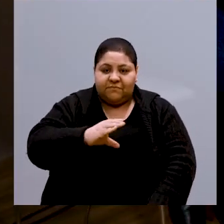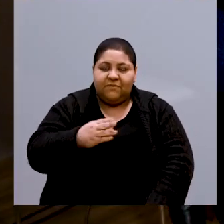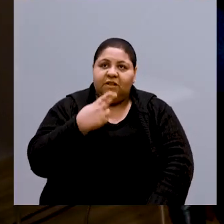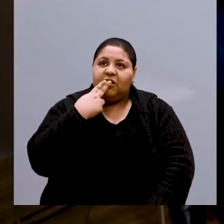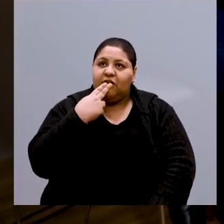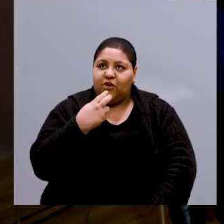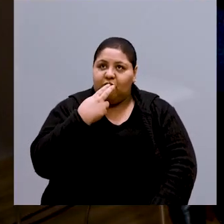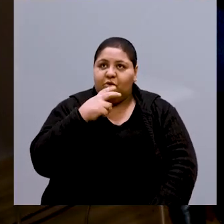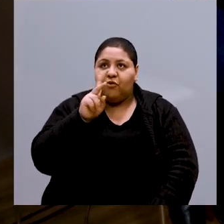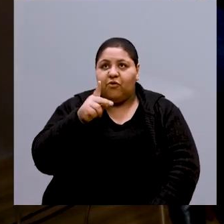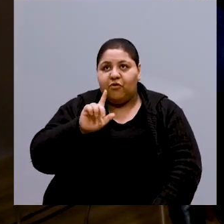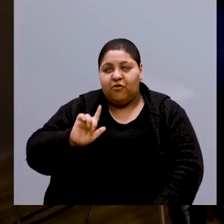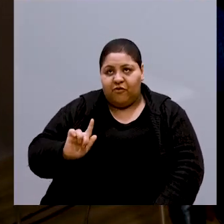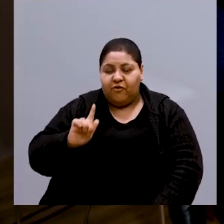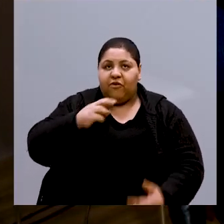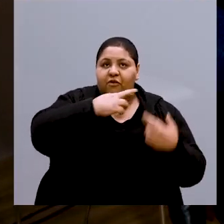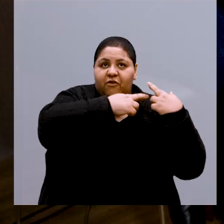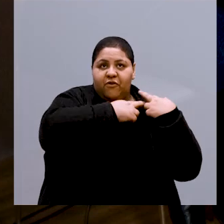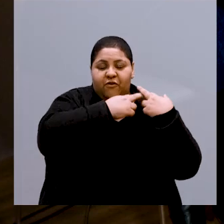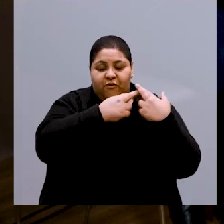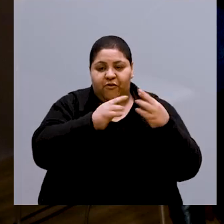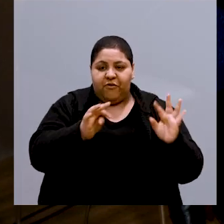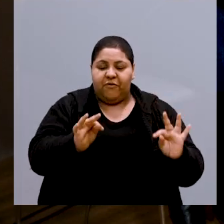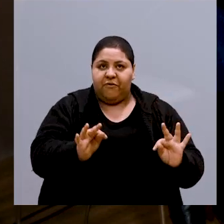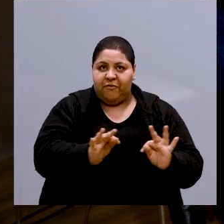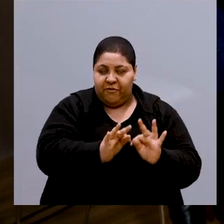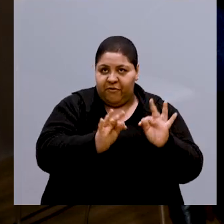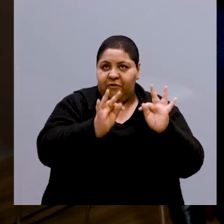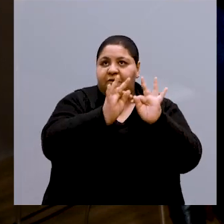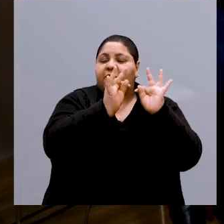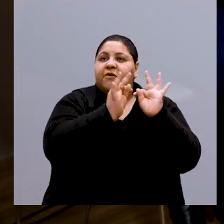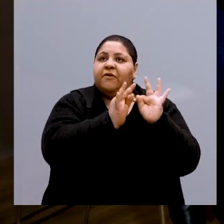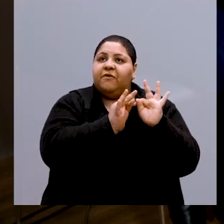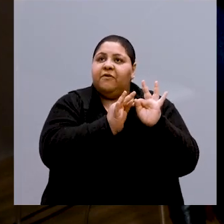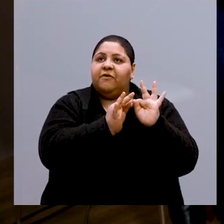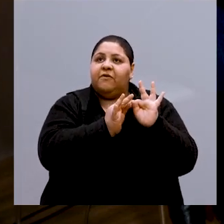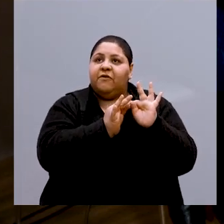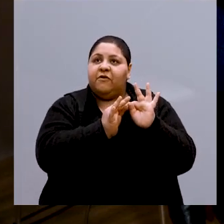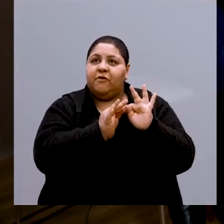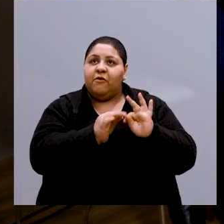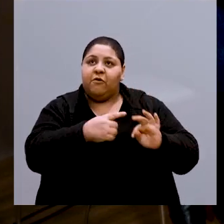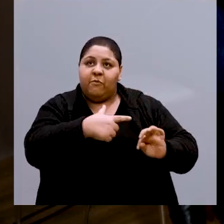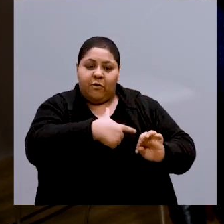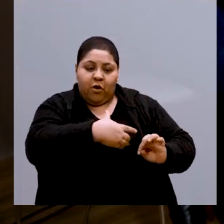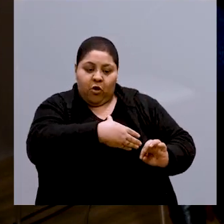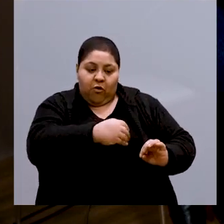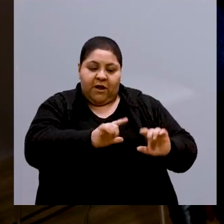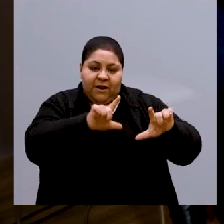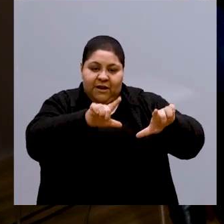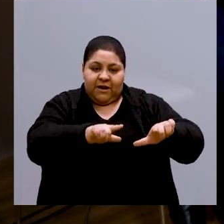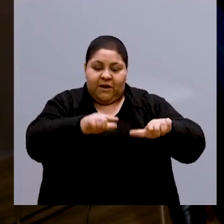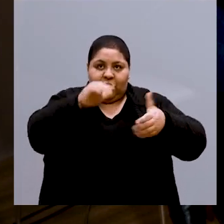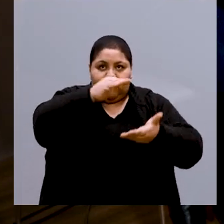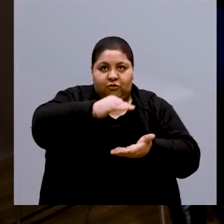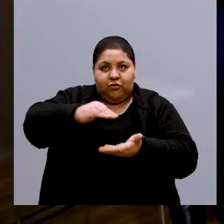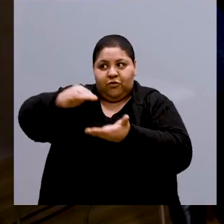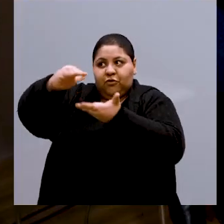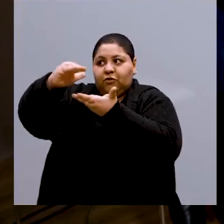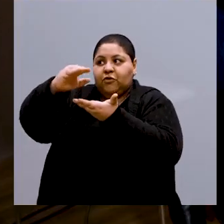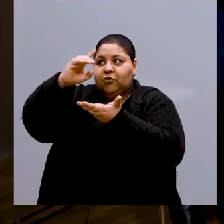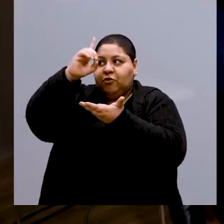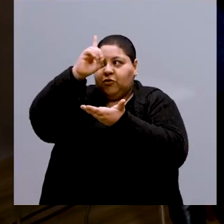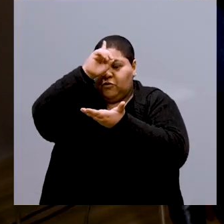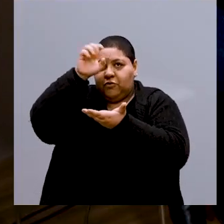de nutrição do HG e responsável técnica pelo Banco de Leite Humano do Hospital Geral.